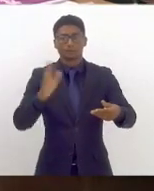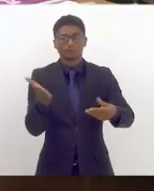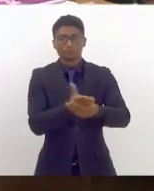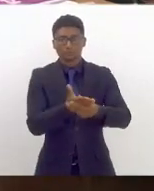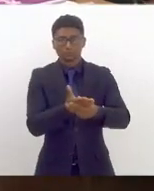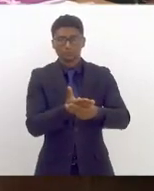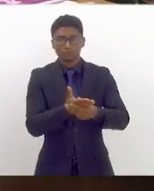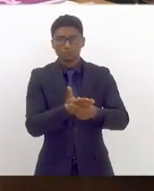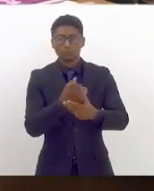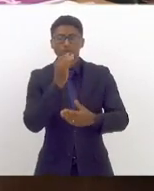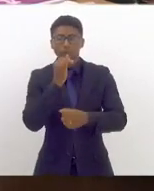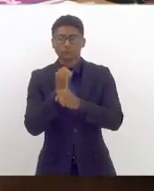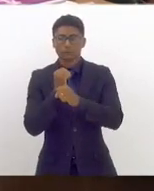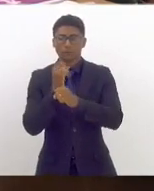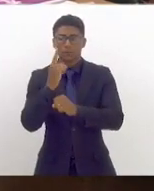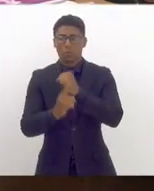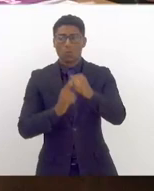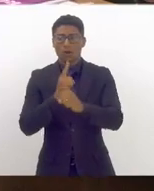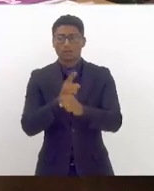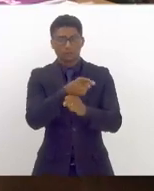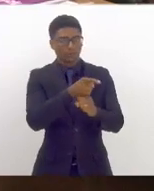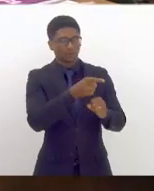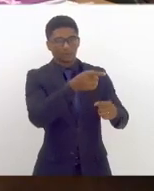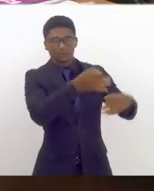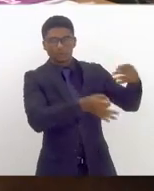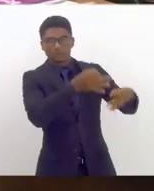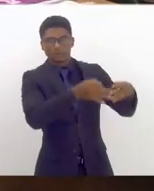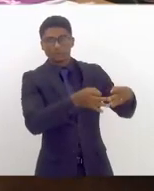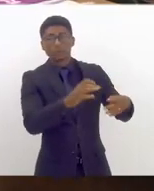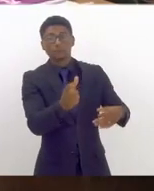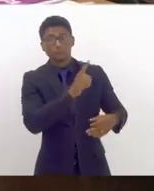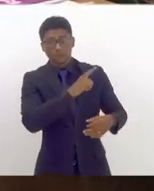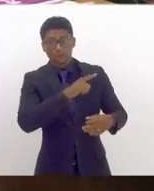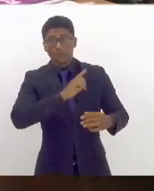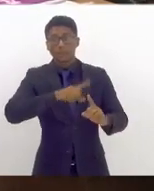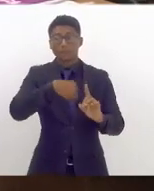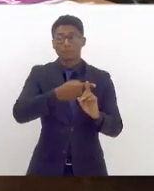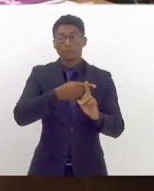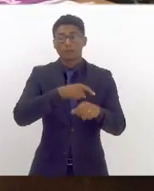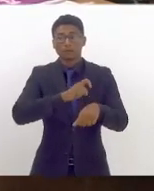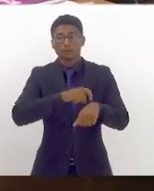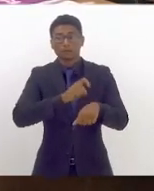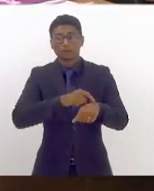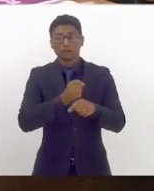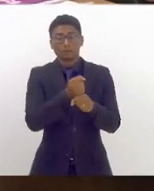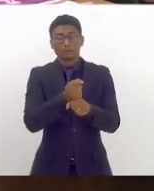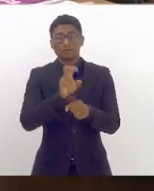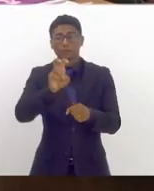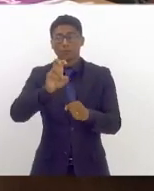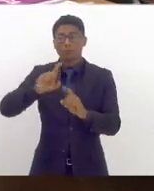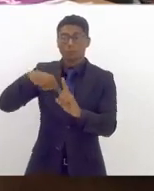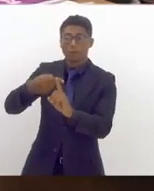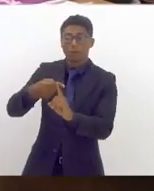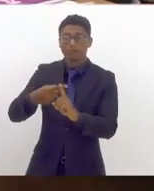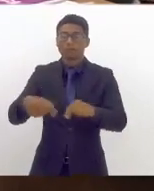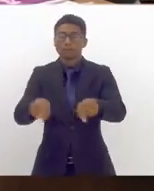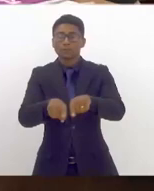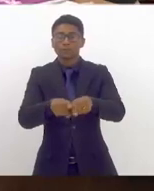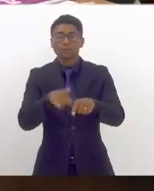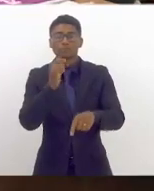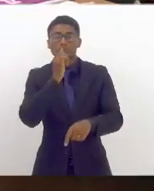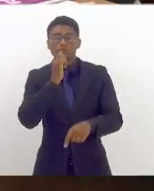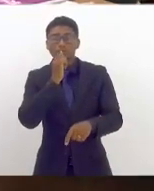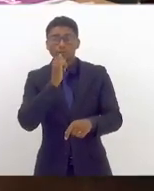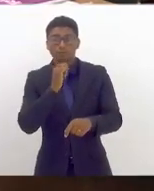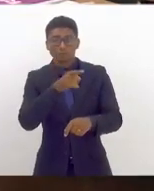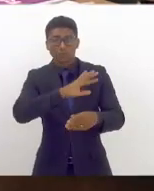a um ano no tribunal o tribunal tem mais cinco anos para tomar essa decisão processo que esteja tramitando Há dois anos